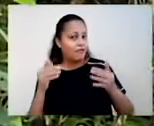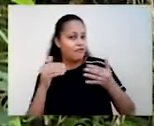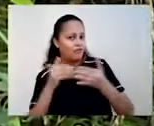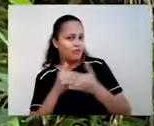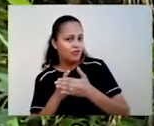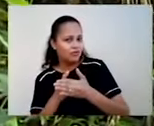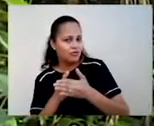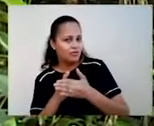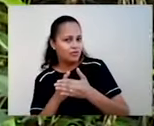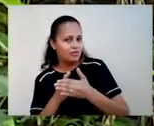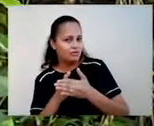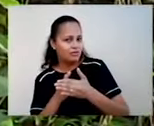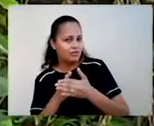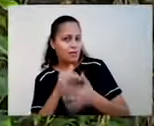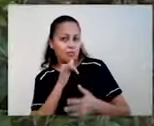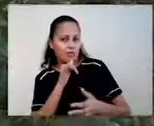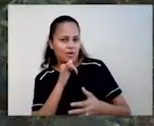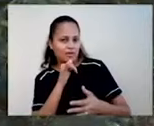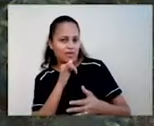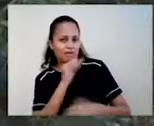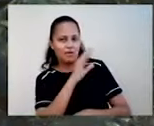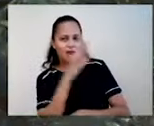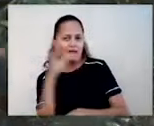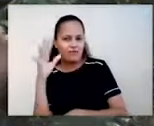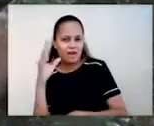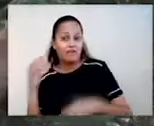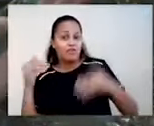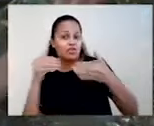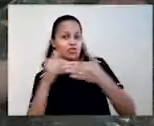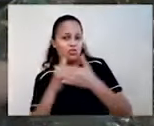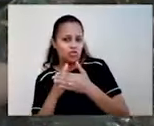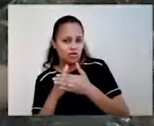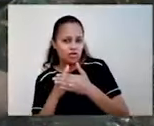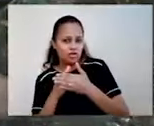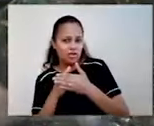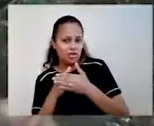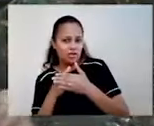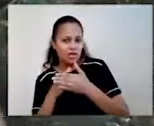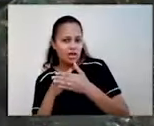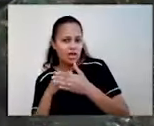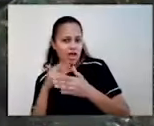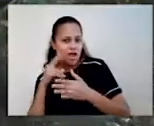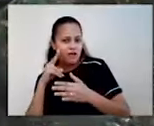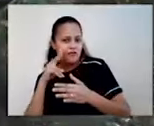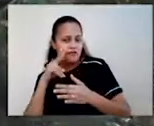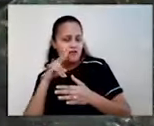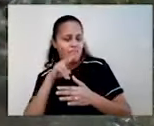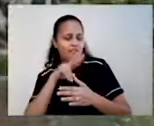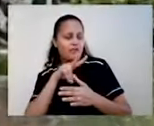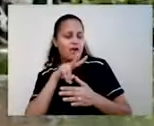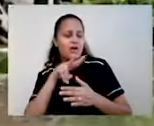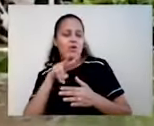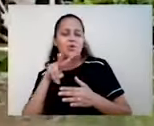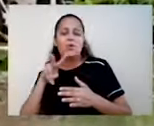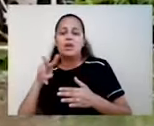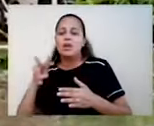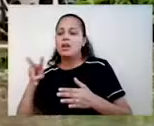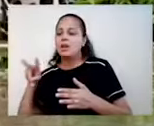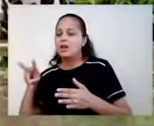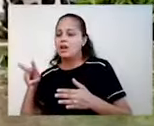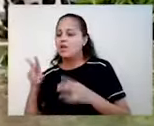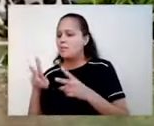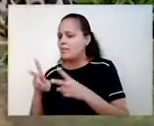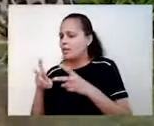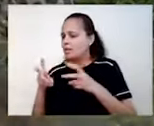emboscada. A onça-pintada fica escondida na vegetação, vai perseguindo sua presa bem lentamente, estudando